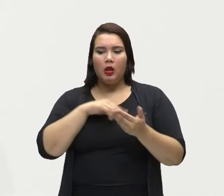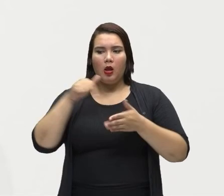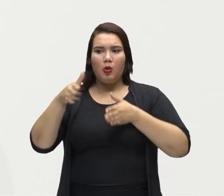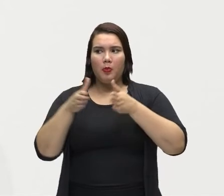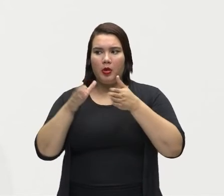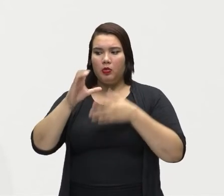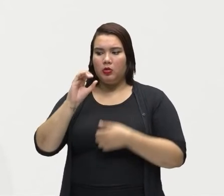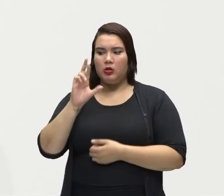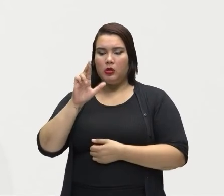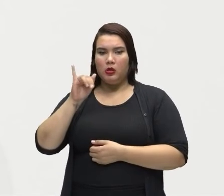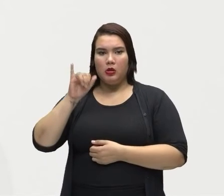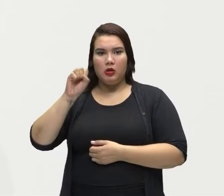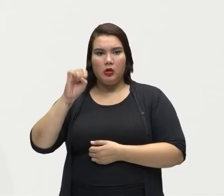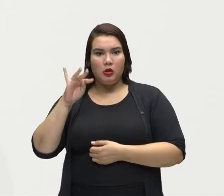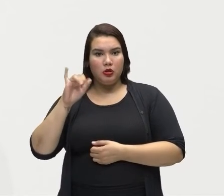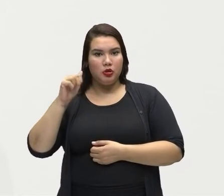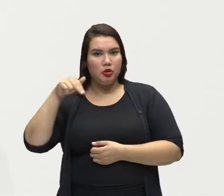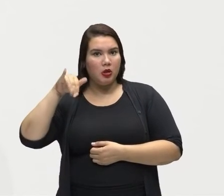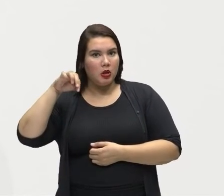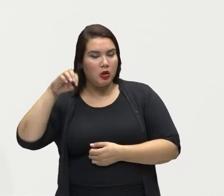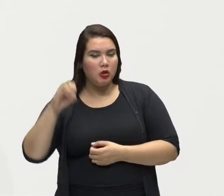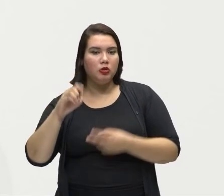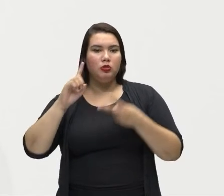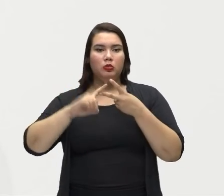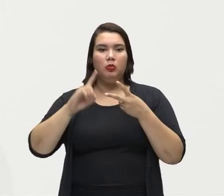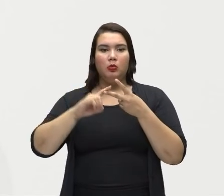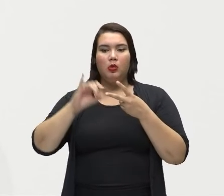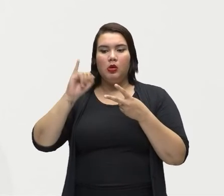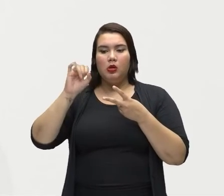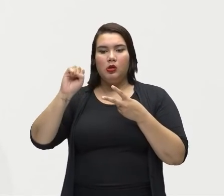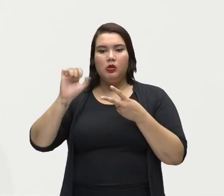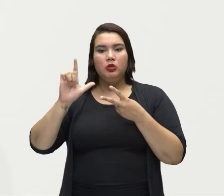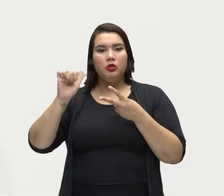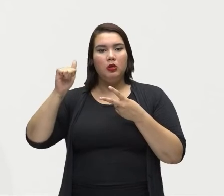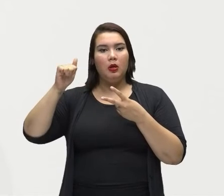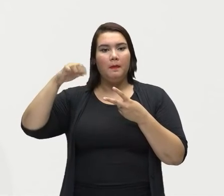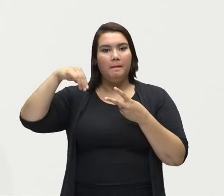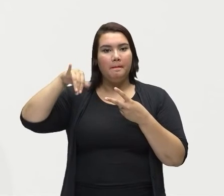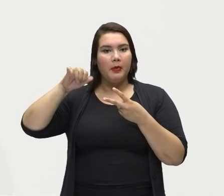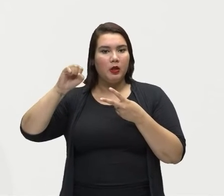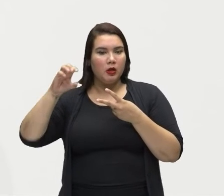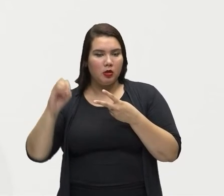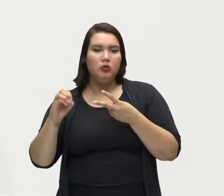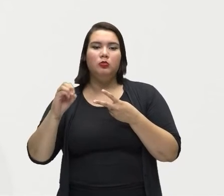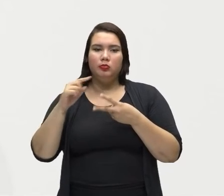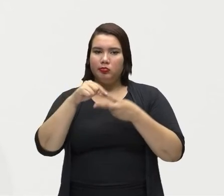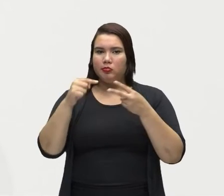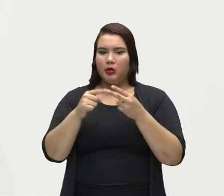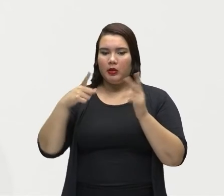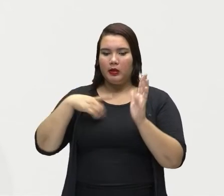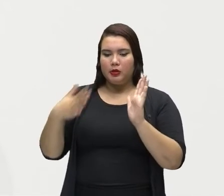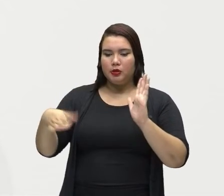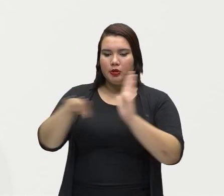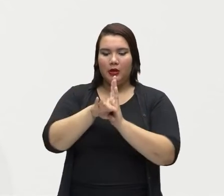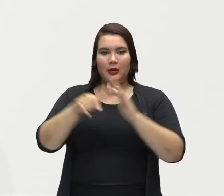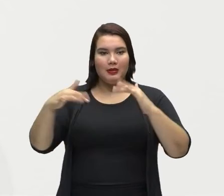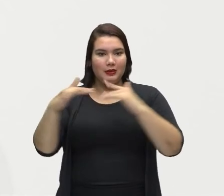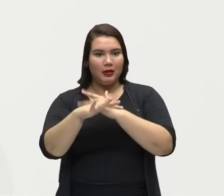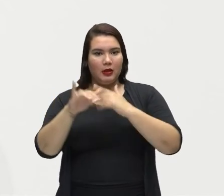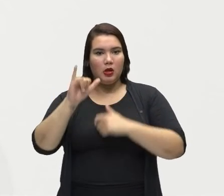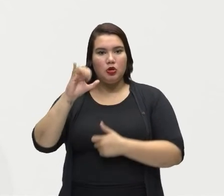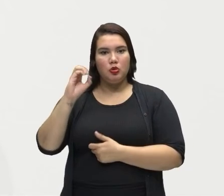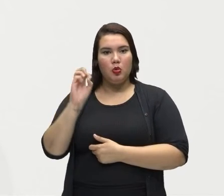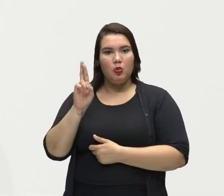e do islamismo terem chegado até os iorubás, a maioria desses povos sempre se manteve fiel às antigas